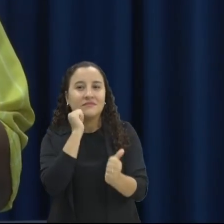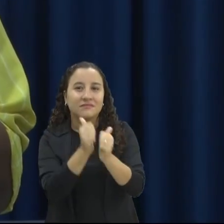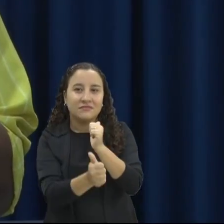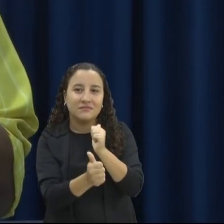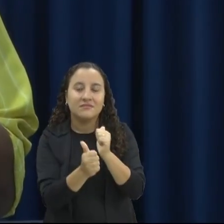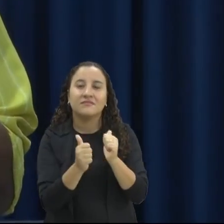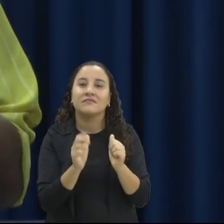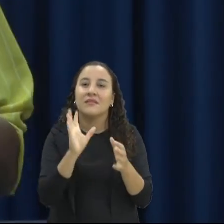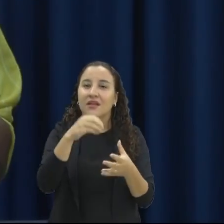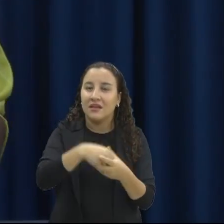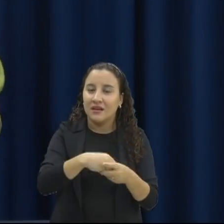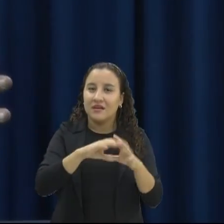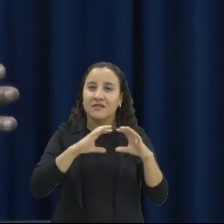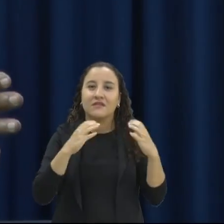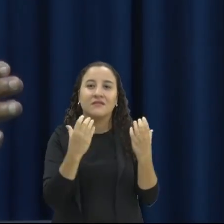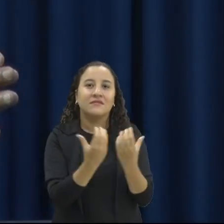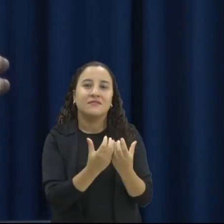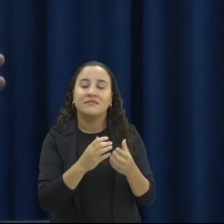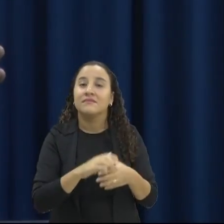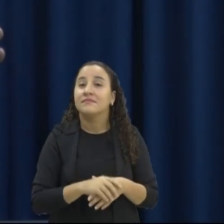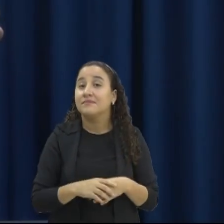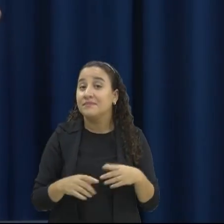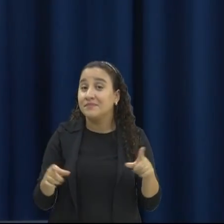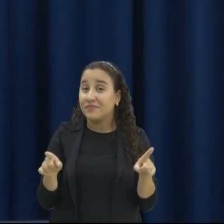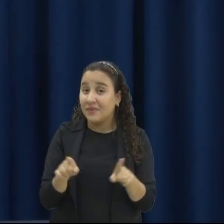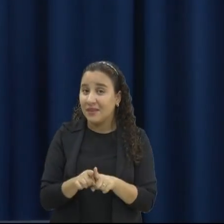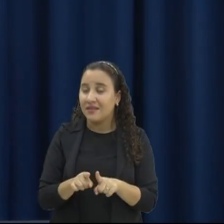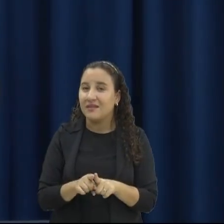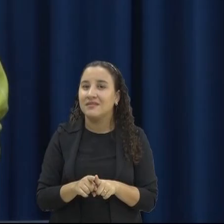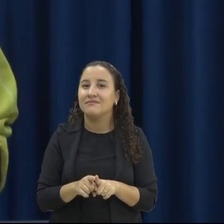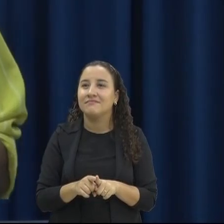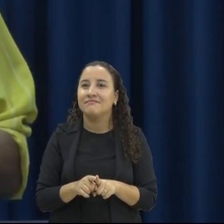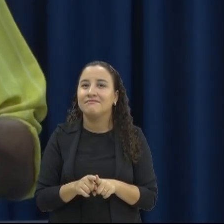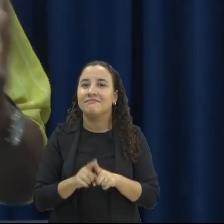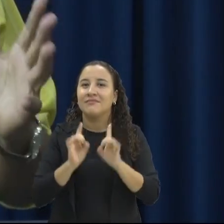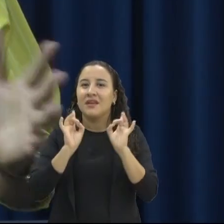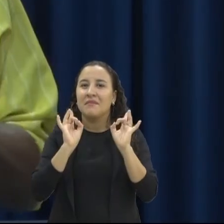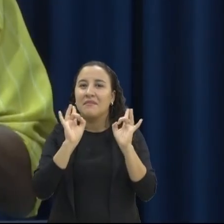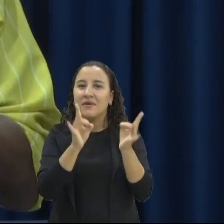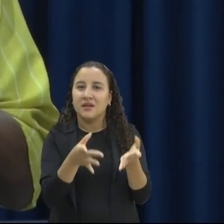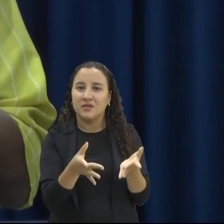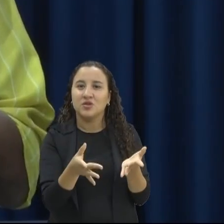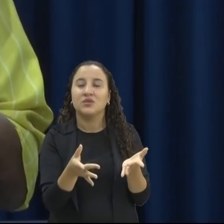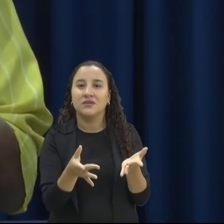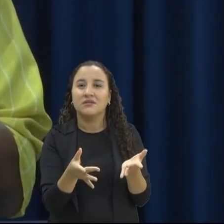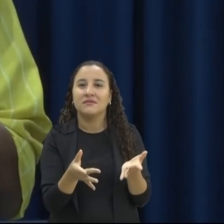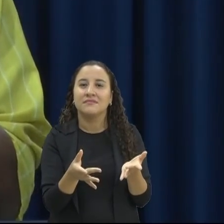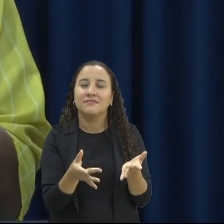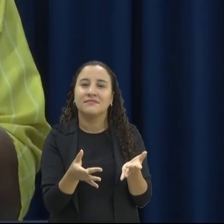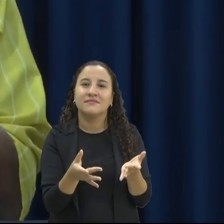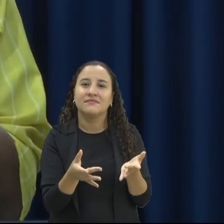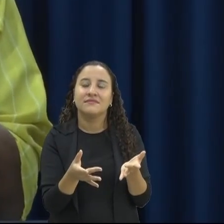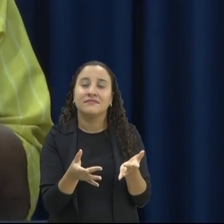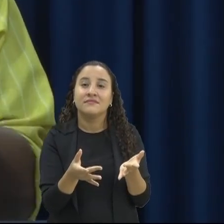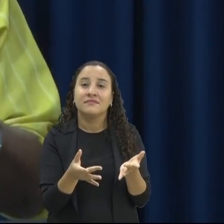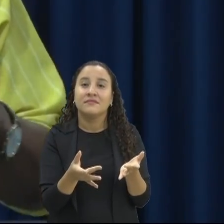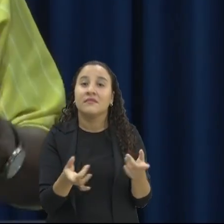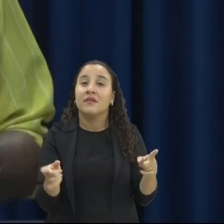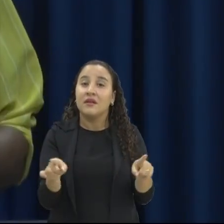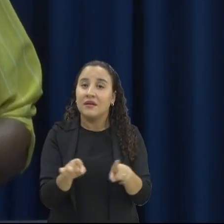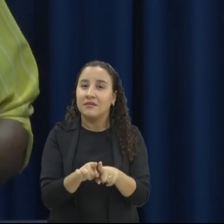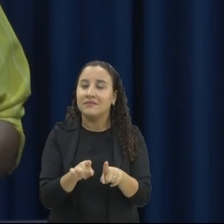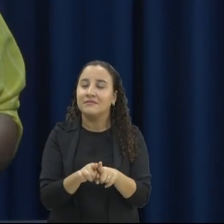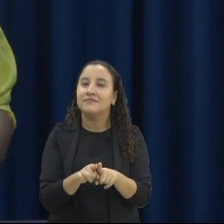nas comunidades, que também está jogado às traças. Também nós vamos